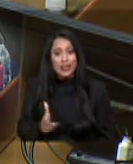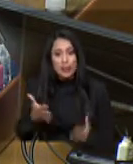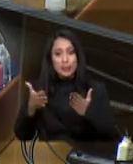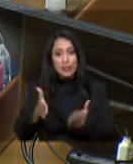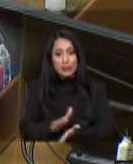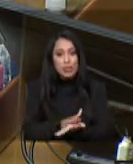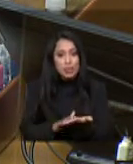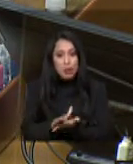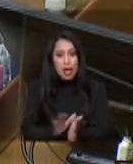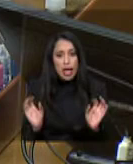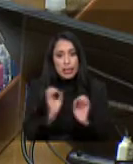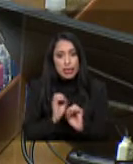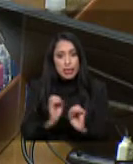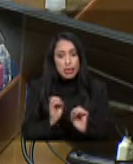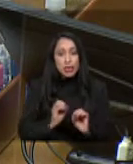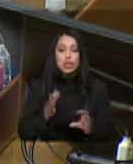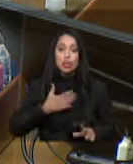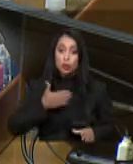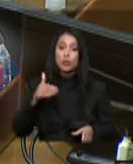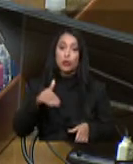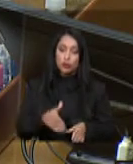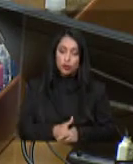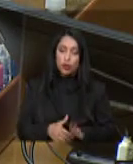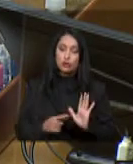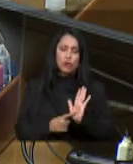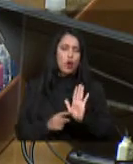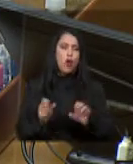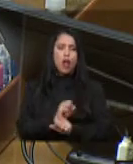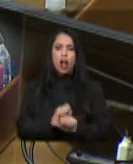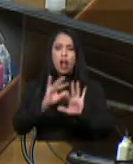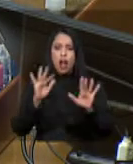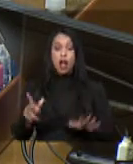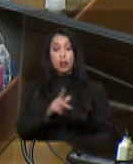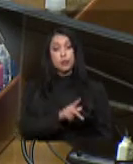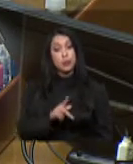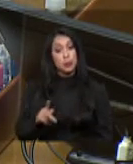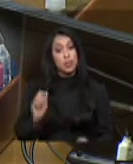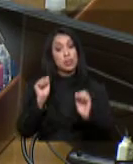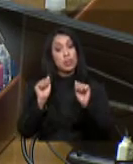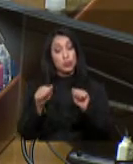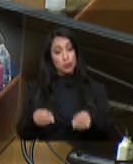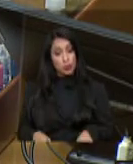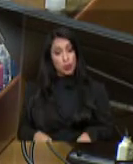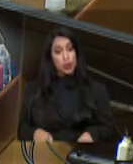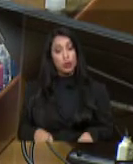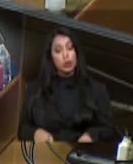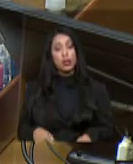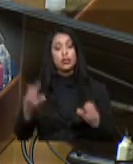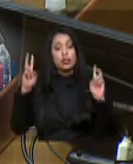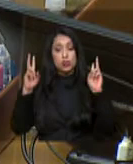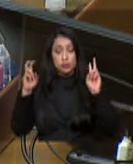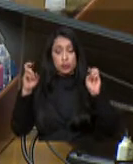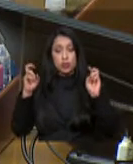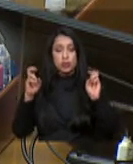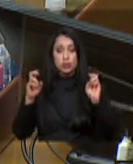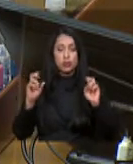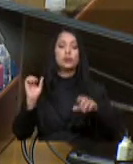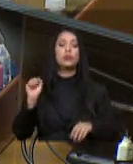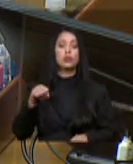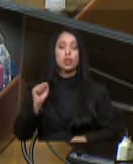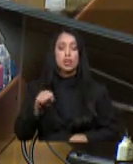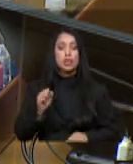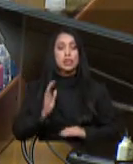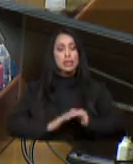meu voto expressamente que o presidente pode tratar do assunto, deve tratar do assunto,